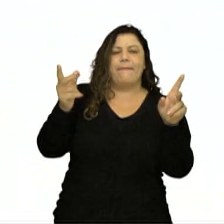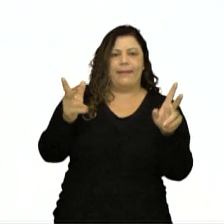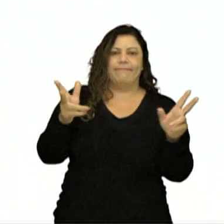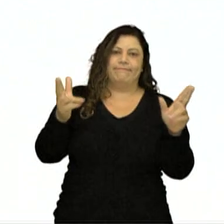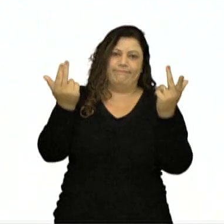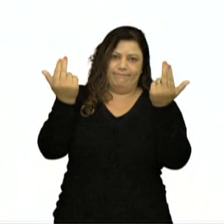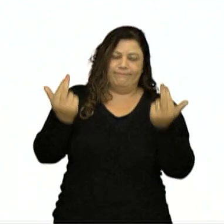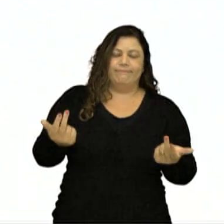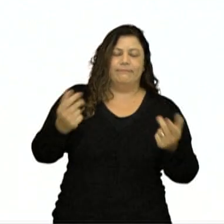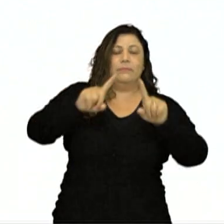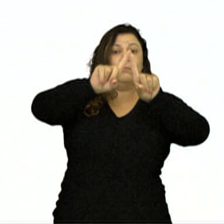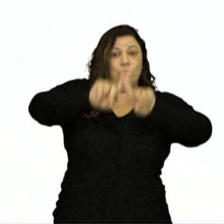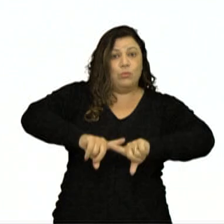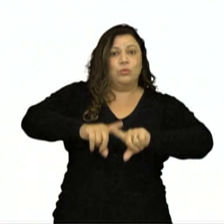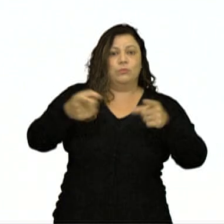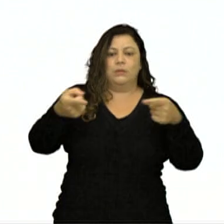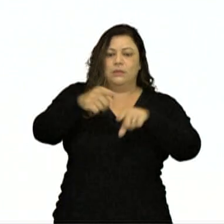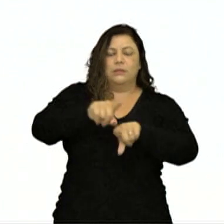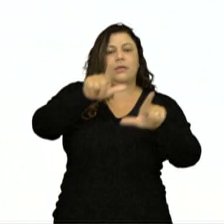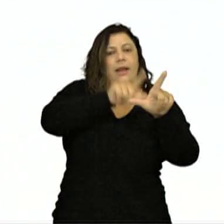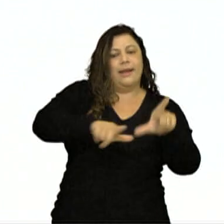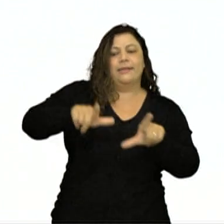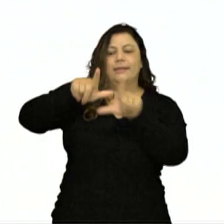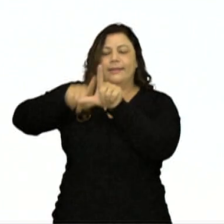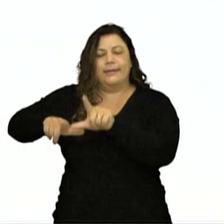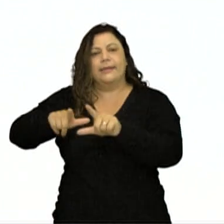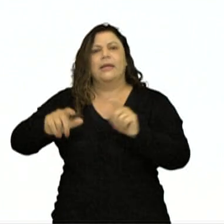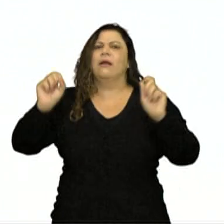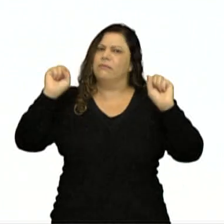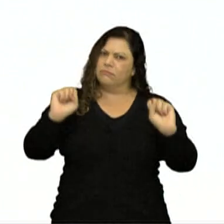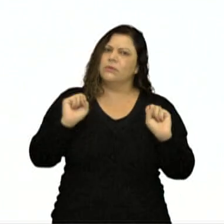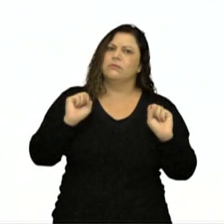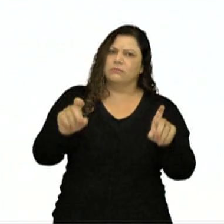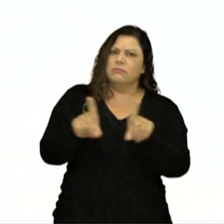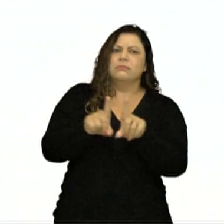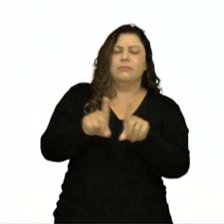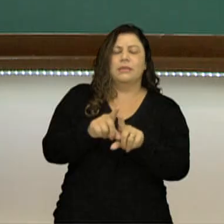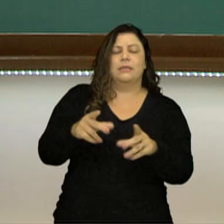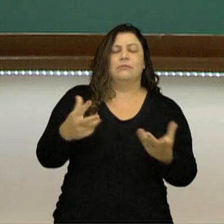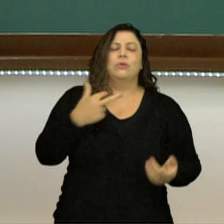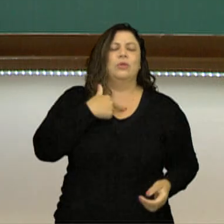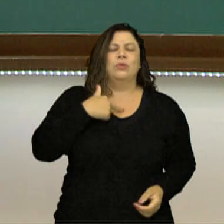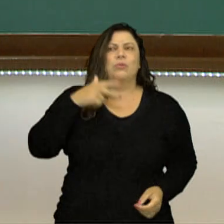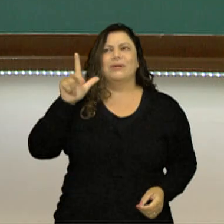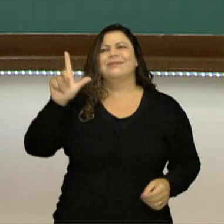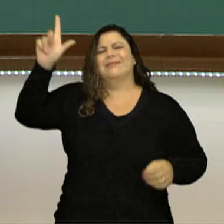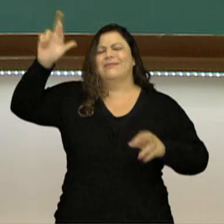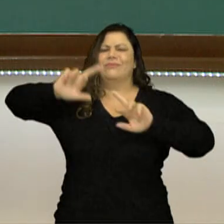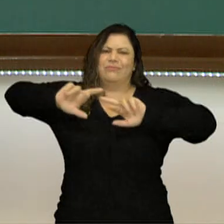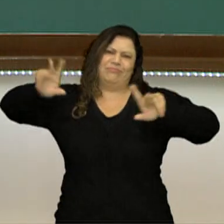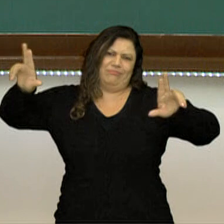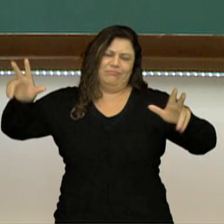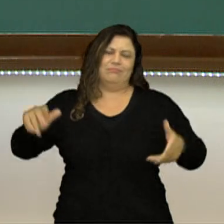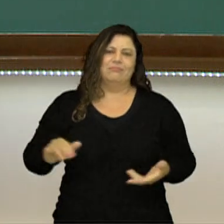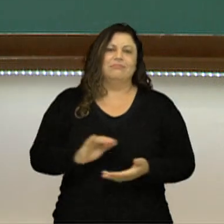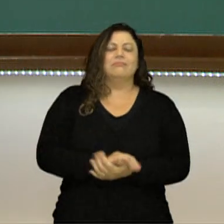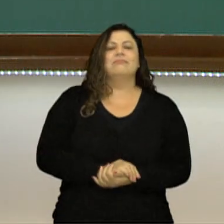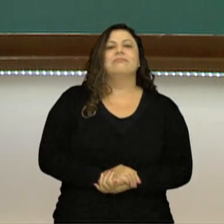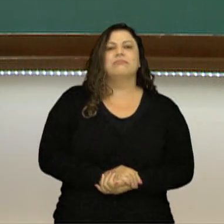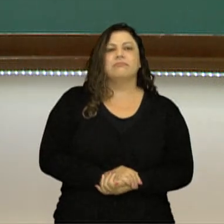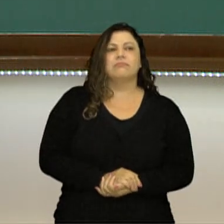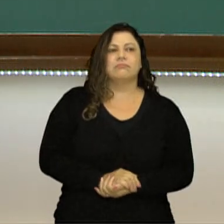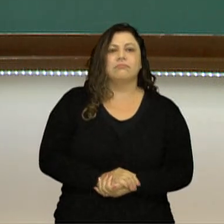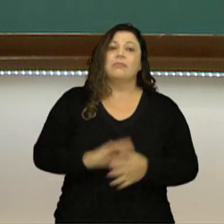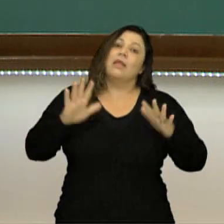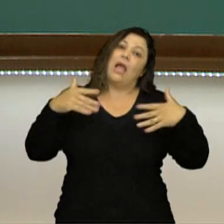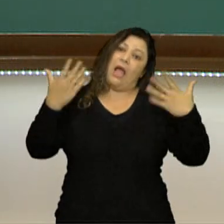monômio. Multiplicação entre letras pode ser? Pode também. Tá? O que não pode é ter outra operação além da multiplicação.